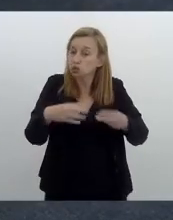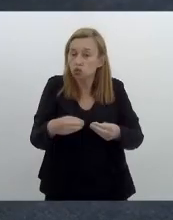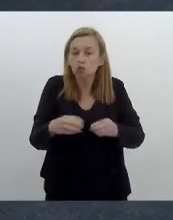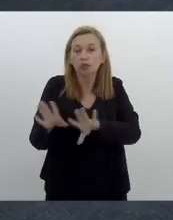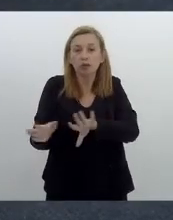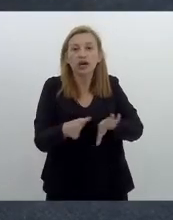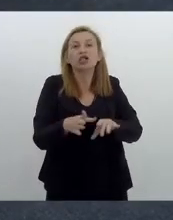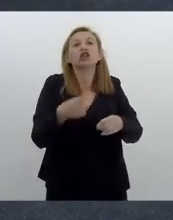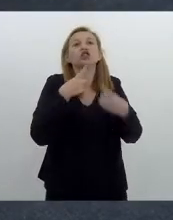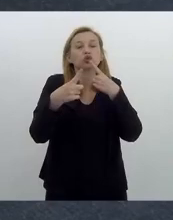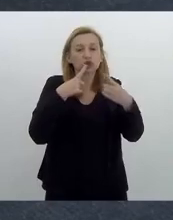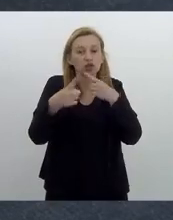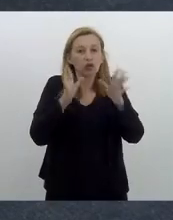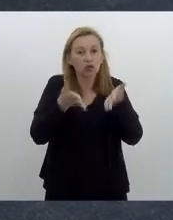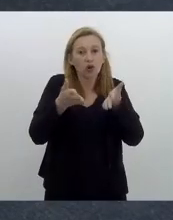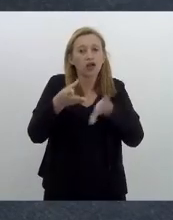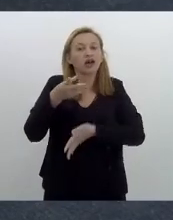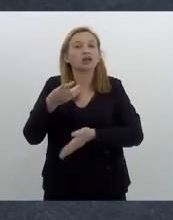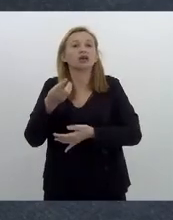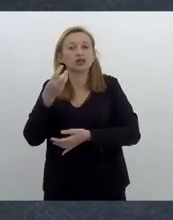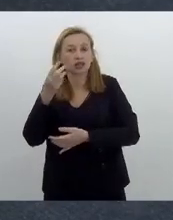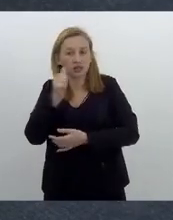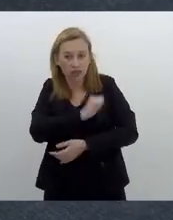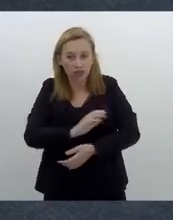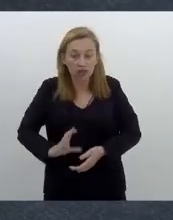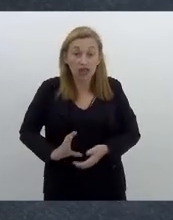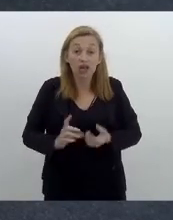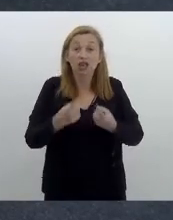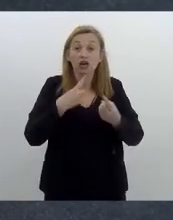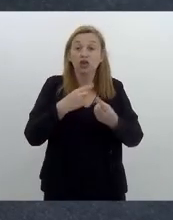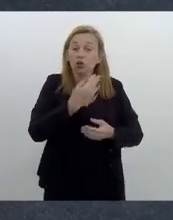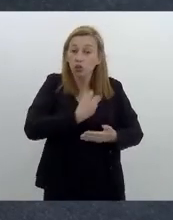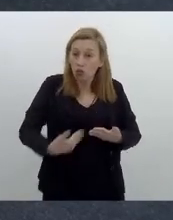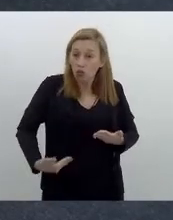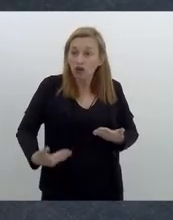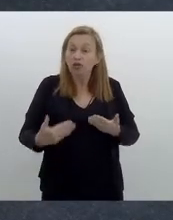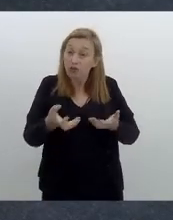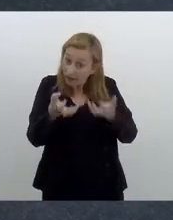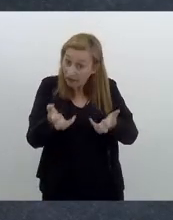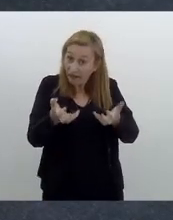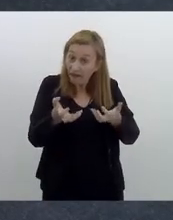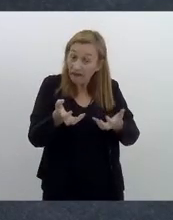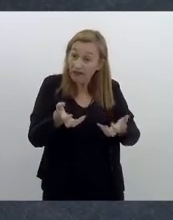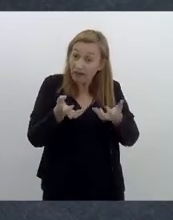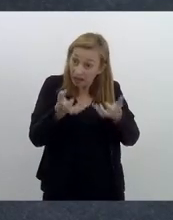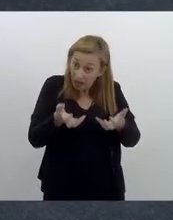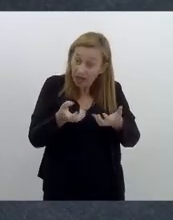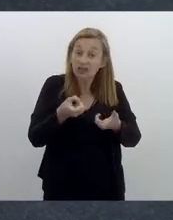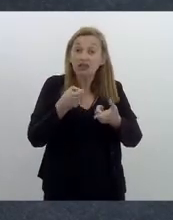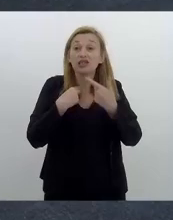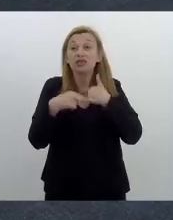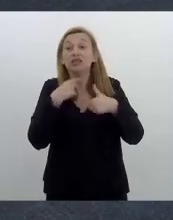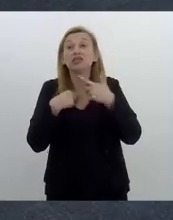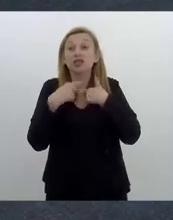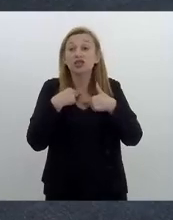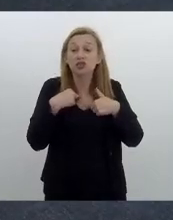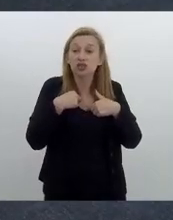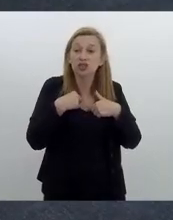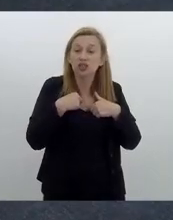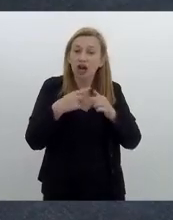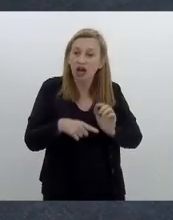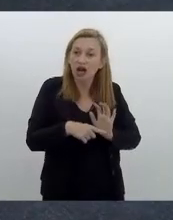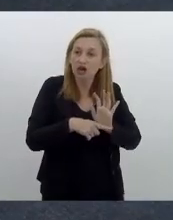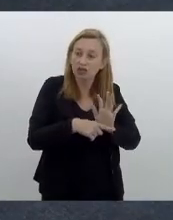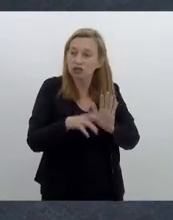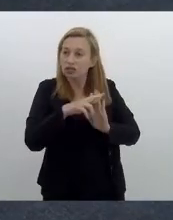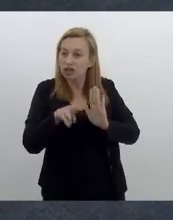estamos fazendo André E é um debate Que tem que ser feito O governo O governo quer O governo deseja Acrescentar esse dispositivo